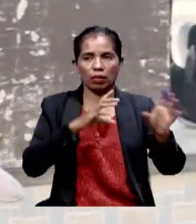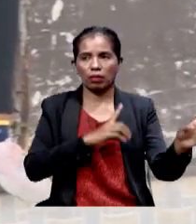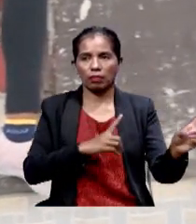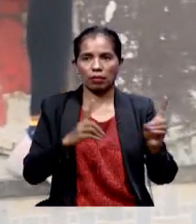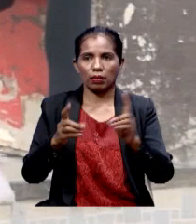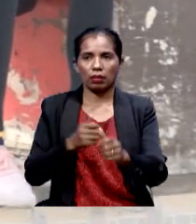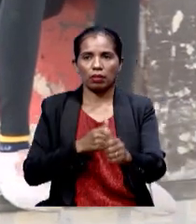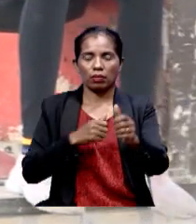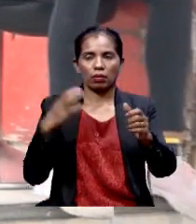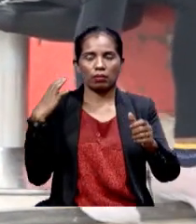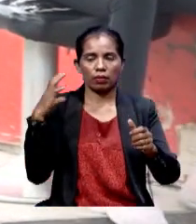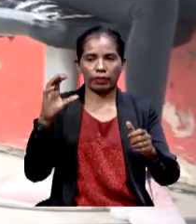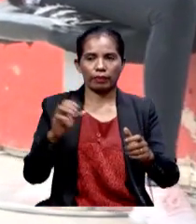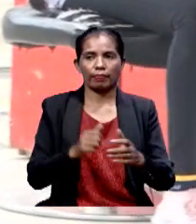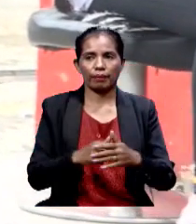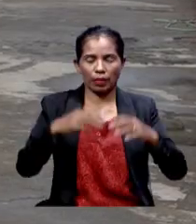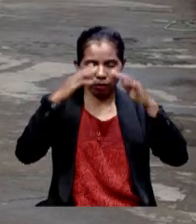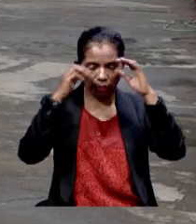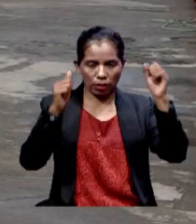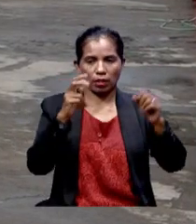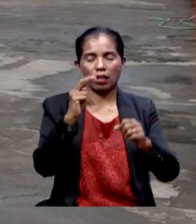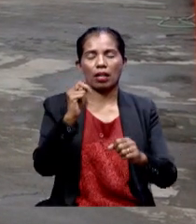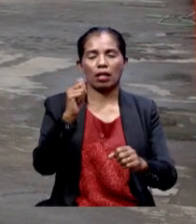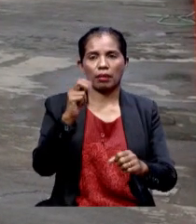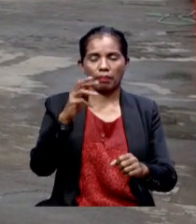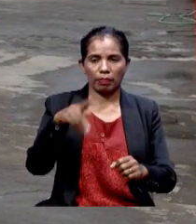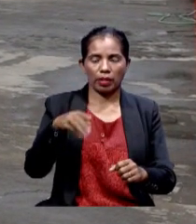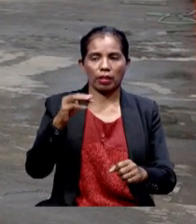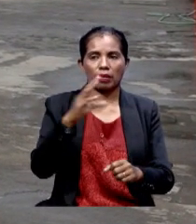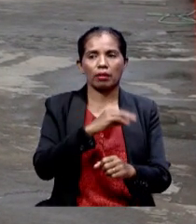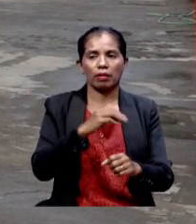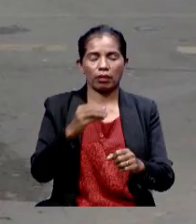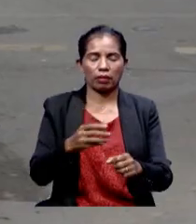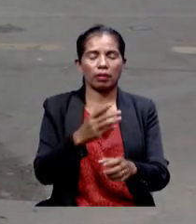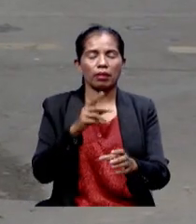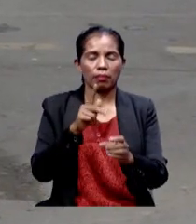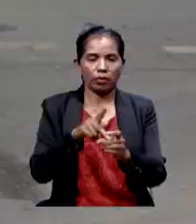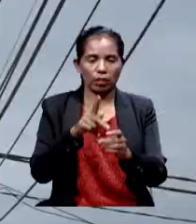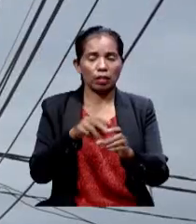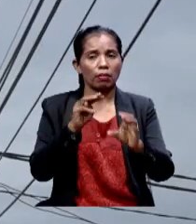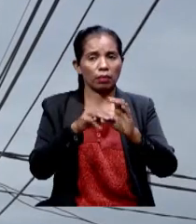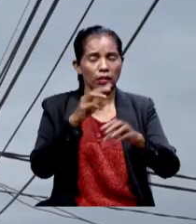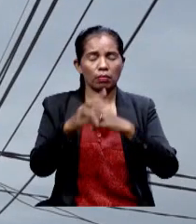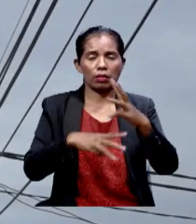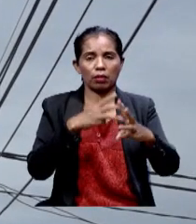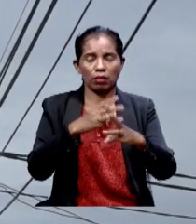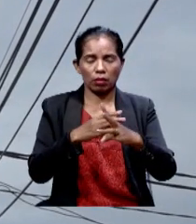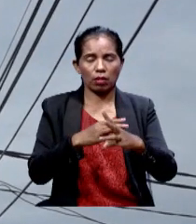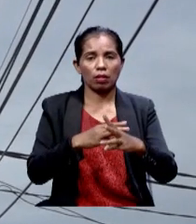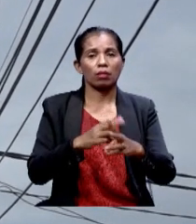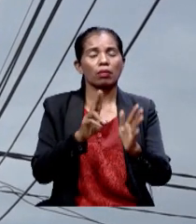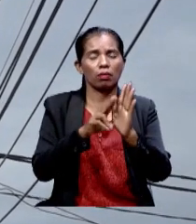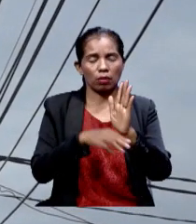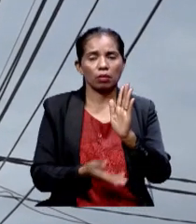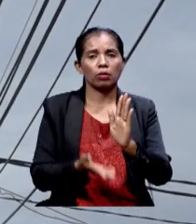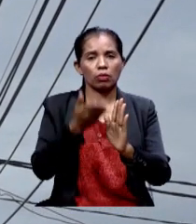a competência. Presidente ANPM nemos informa, preço mine e mercado mundial, cada hora sempre tunsai, mas